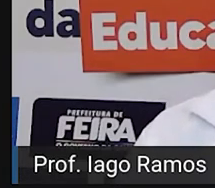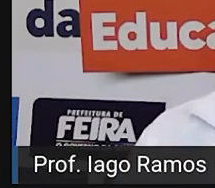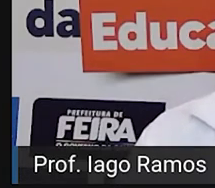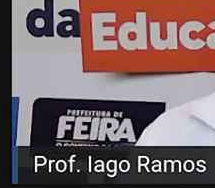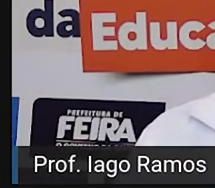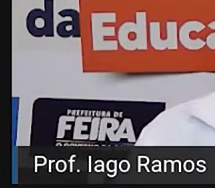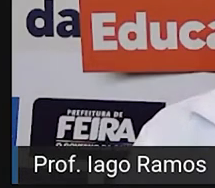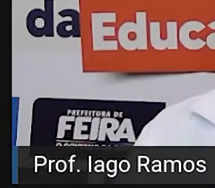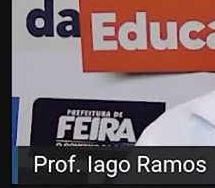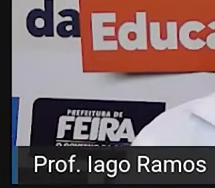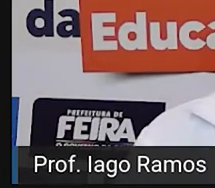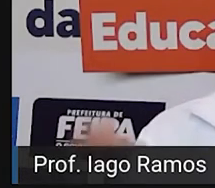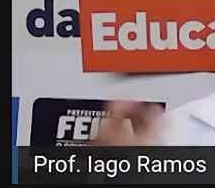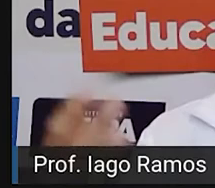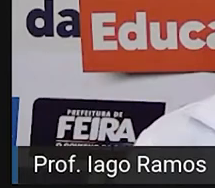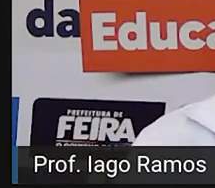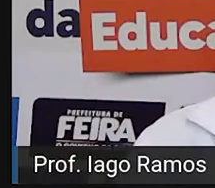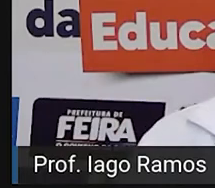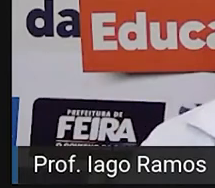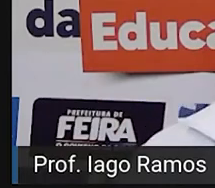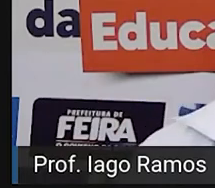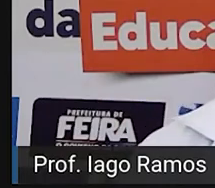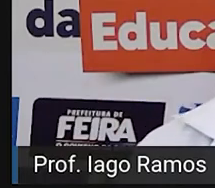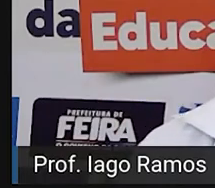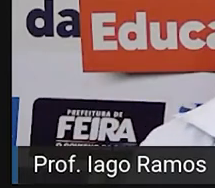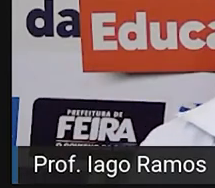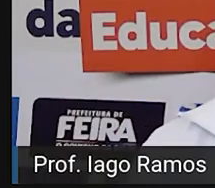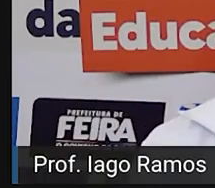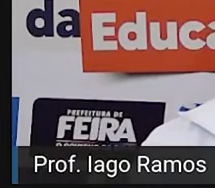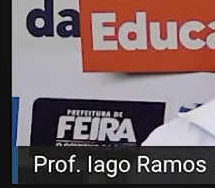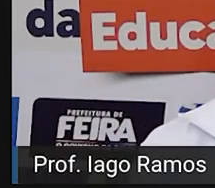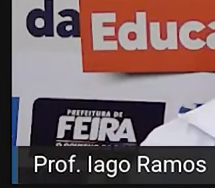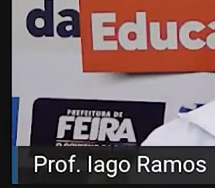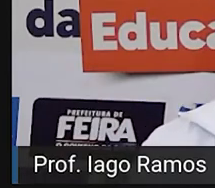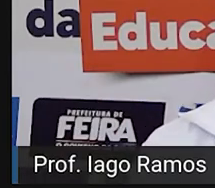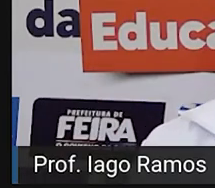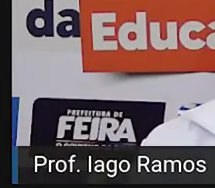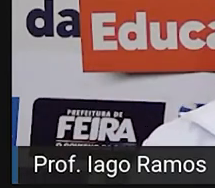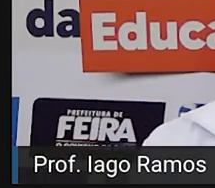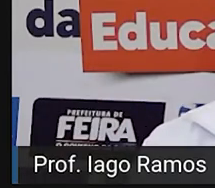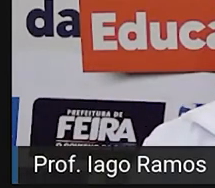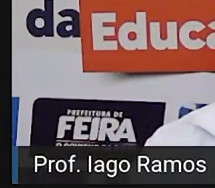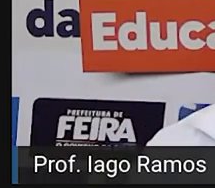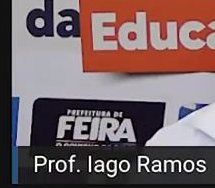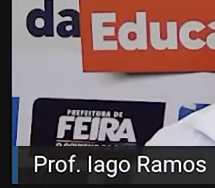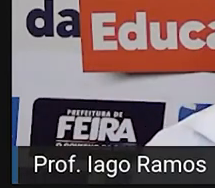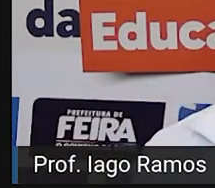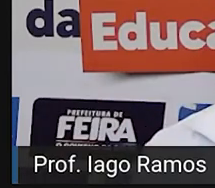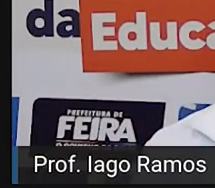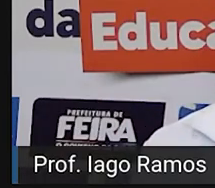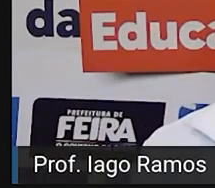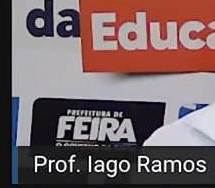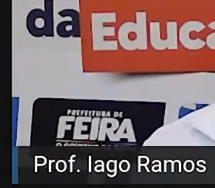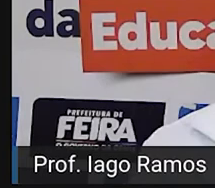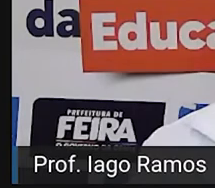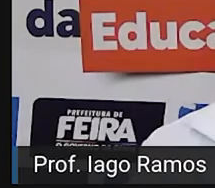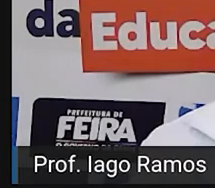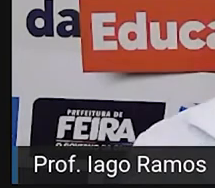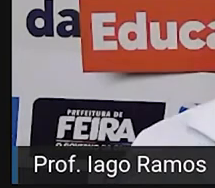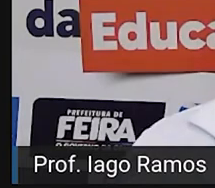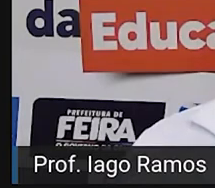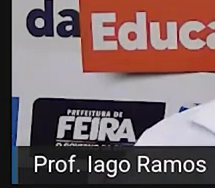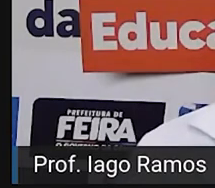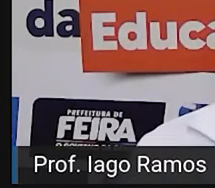bem com você Tudo Bem Comigo tudo bem conosco espero que a gente tem aí uma aula muito massa Valeu